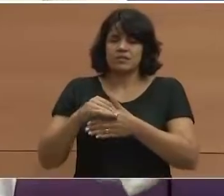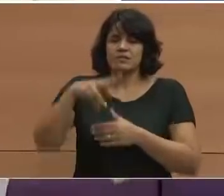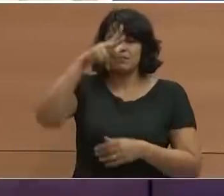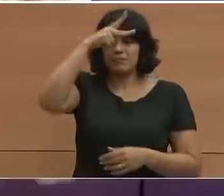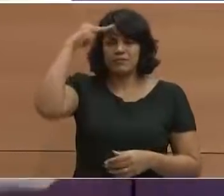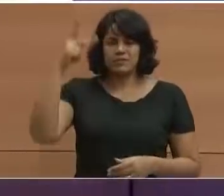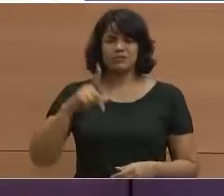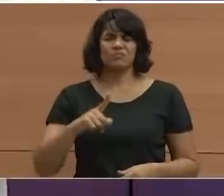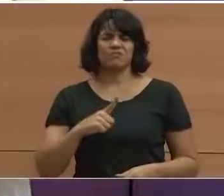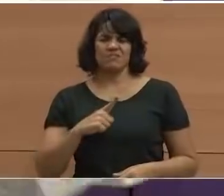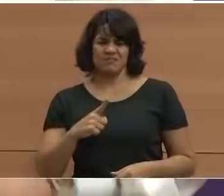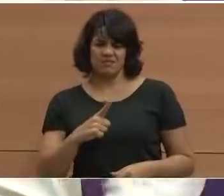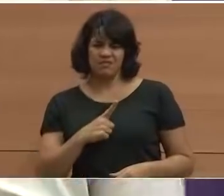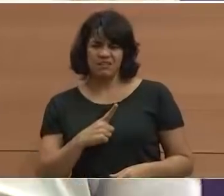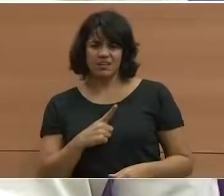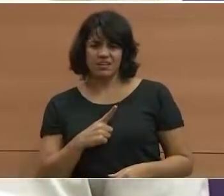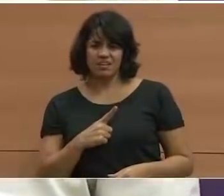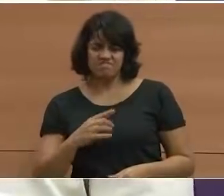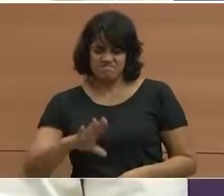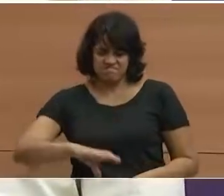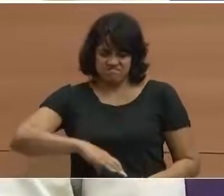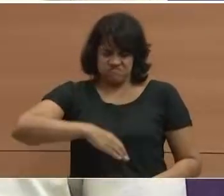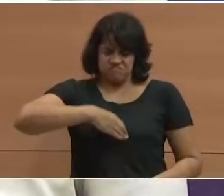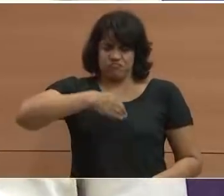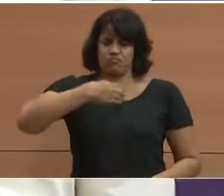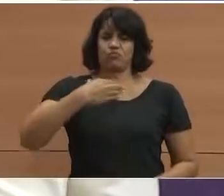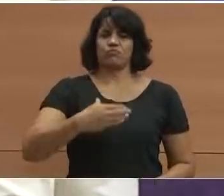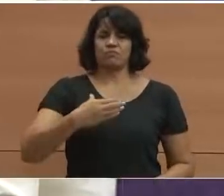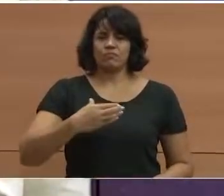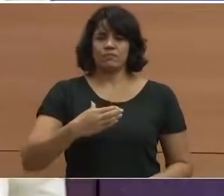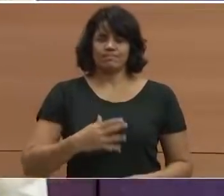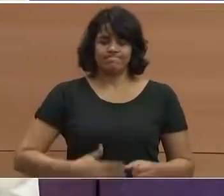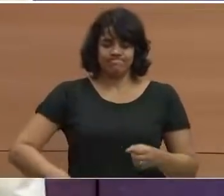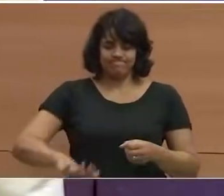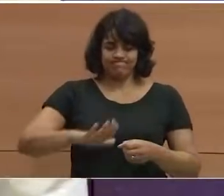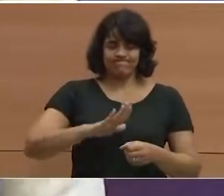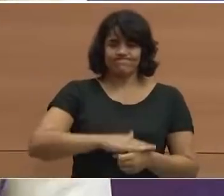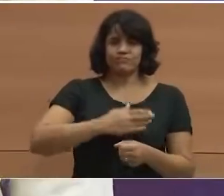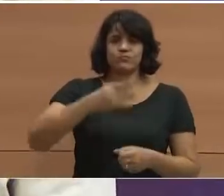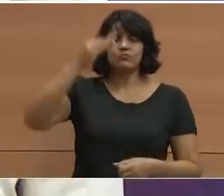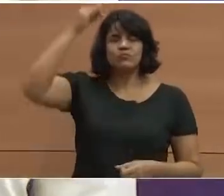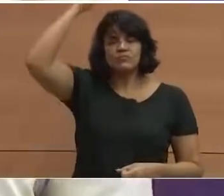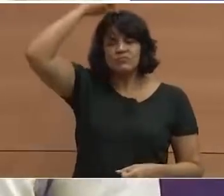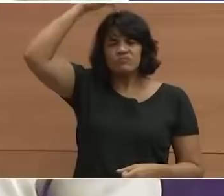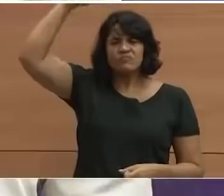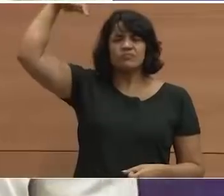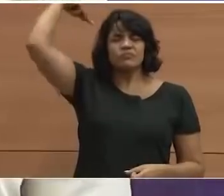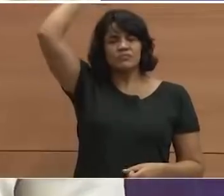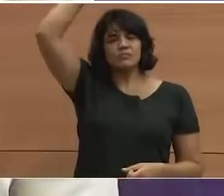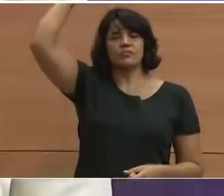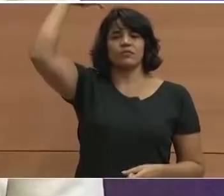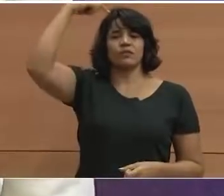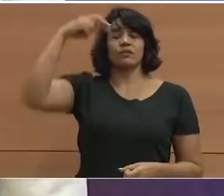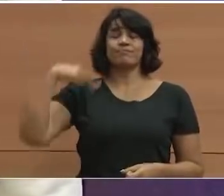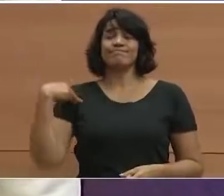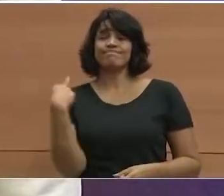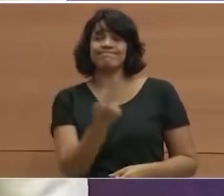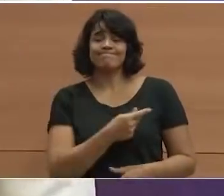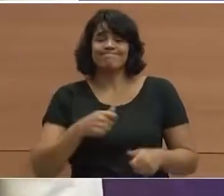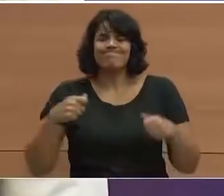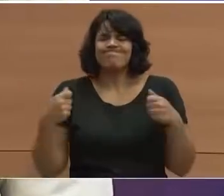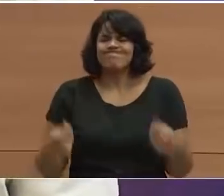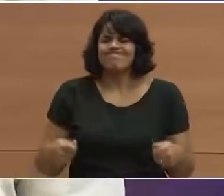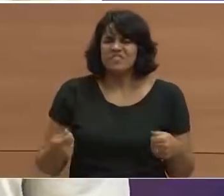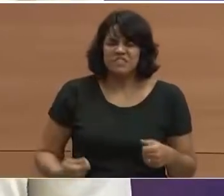e está cheio do Espírito Santo. Irmão, nós precisamos dessa liderança. Todos nós precisamos estar cheios do Espírito